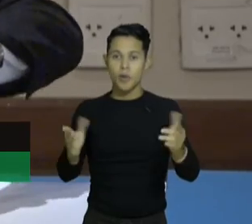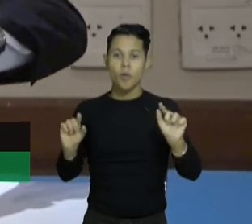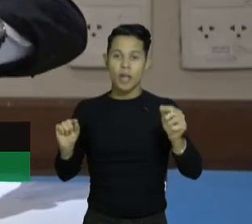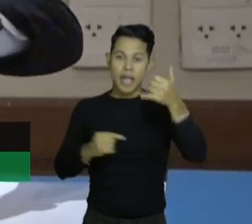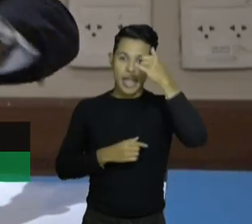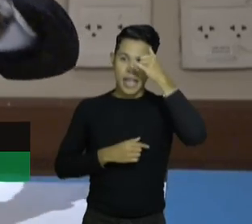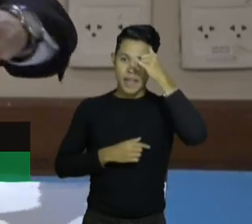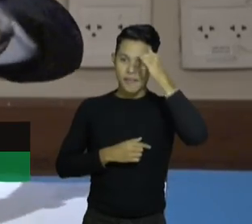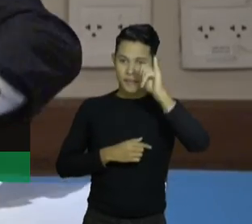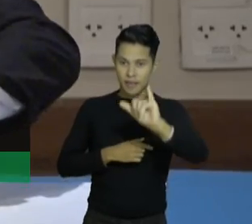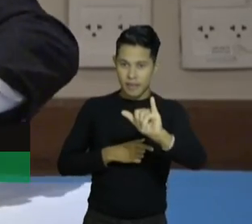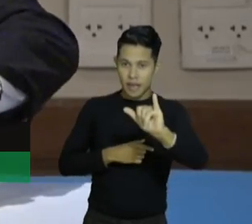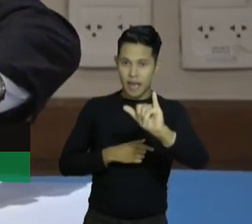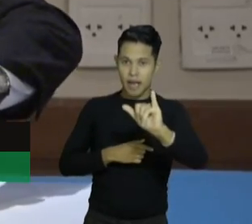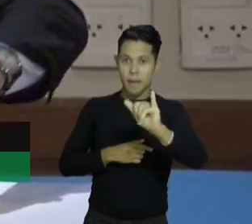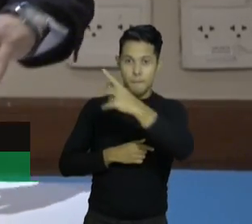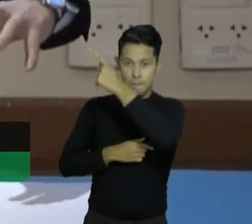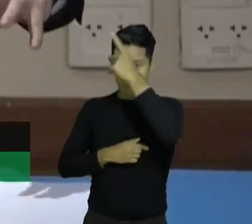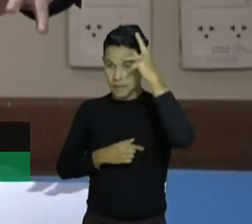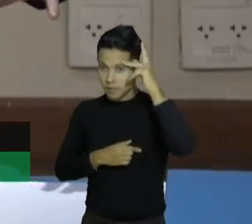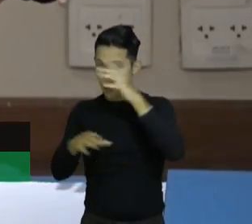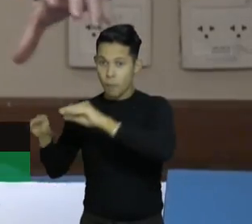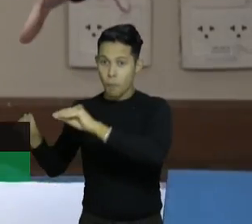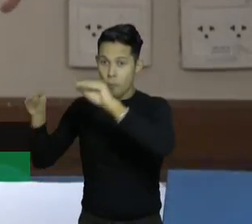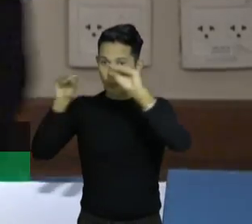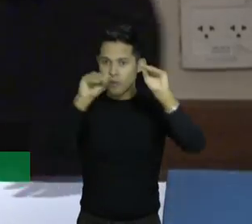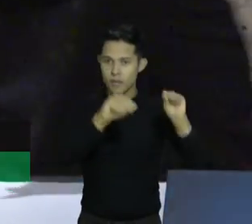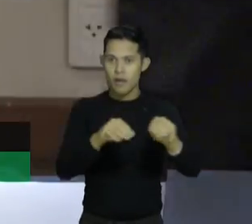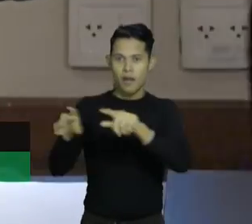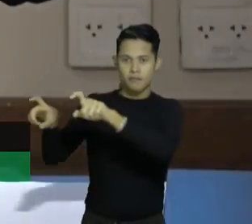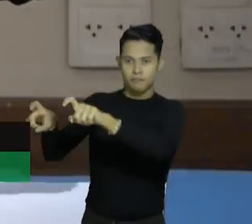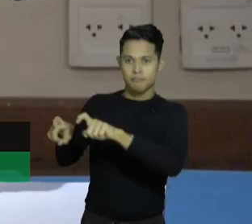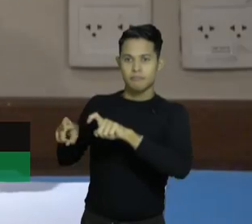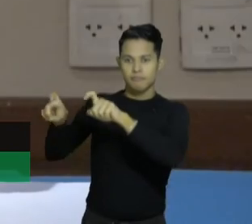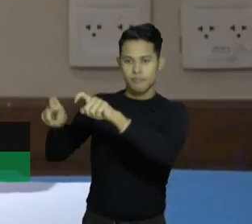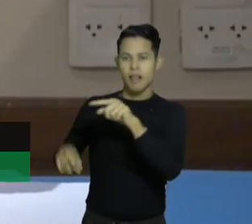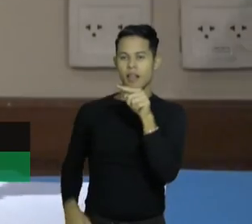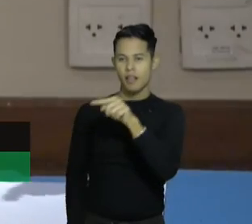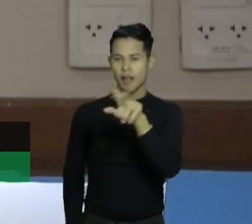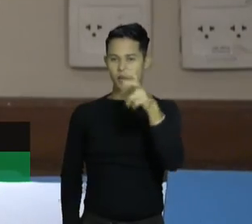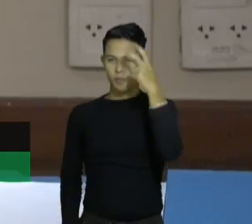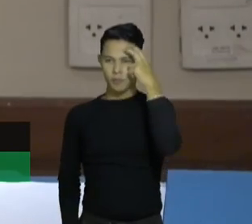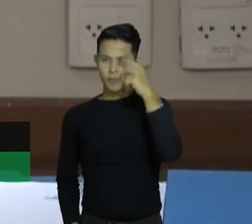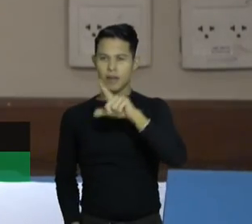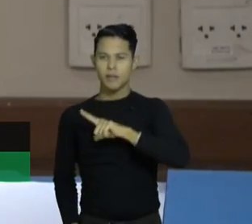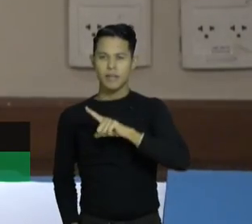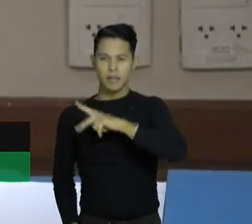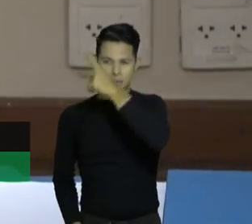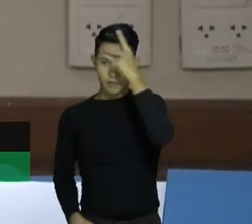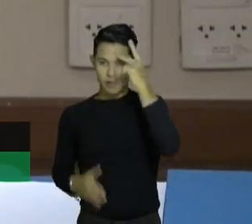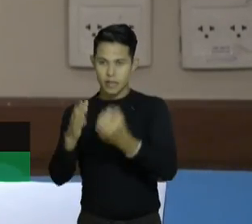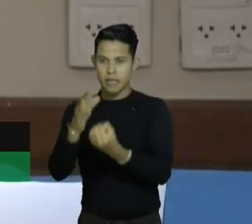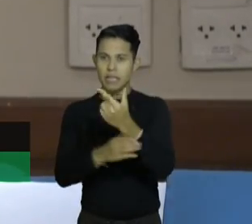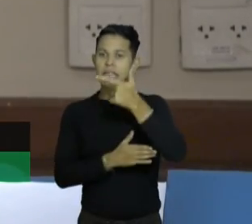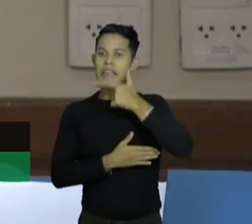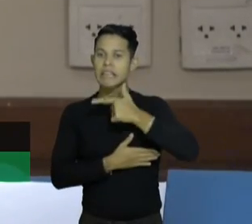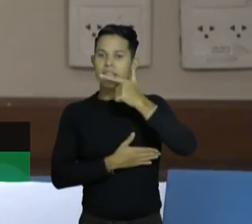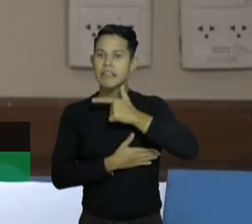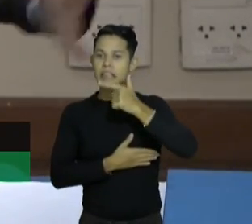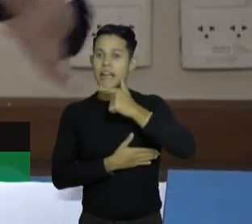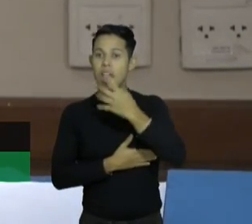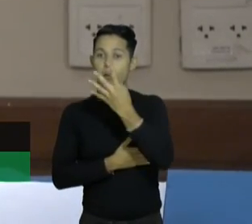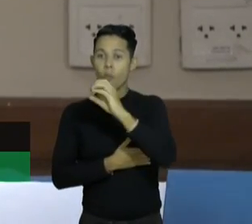rural ou seja que o o pessoal permaneça no campo e que você tenha lá cultural também o produtor de queijo francês fazendo o mesmo queijo que ele faz há